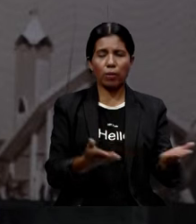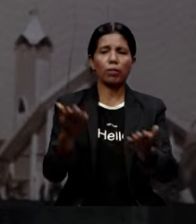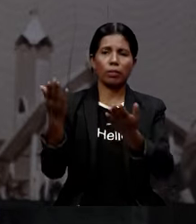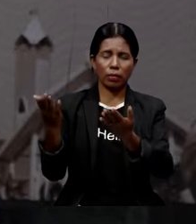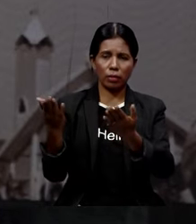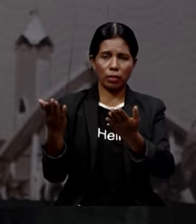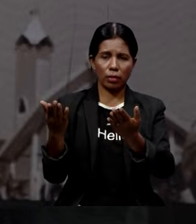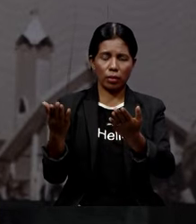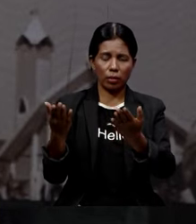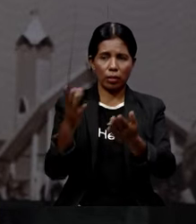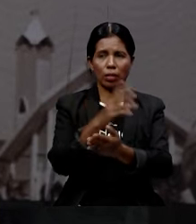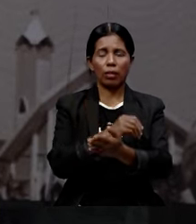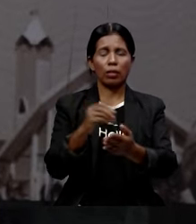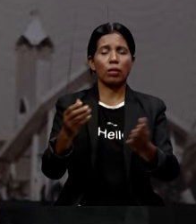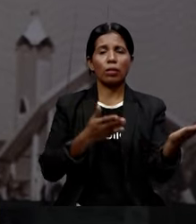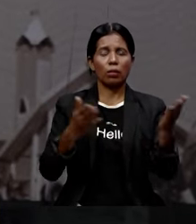confer